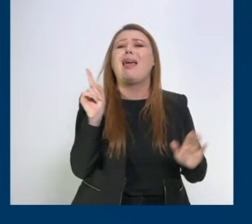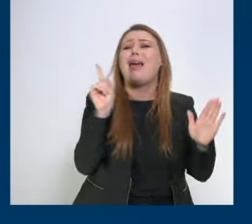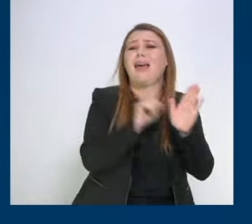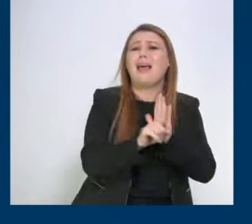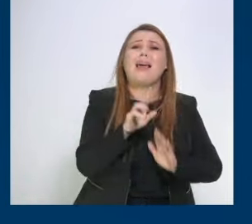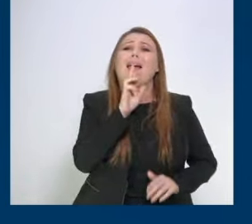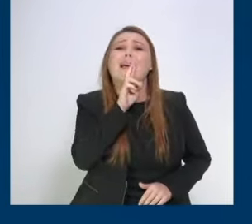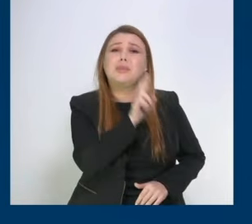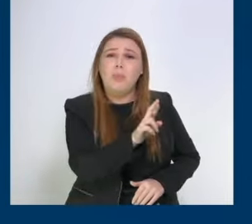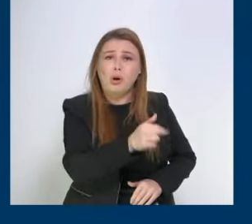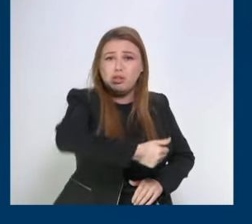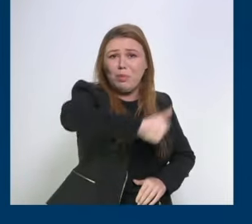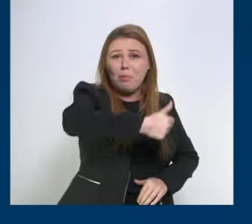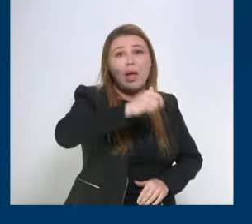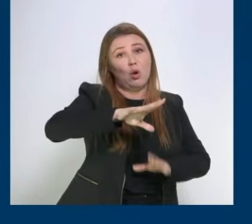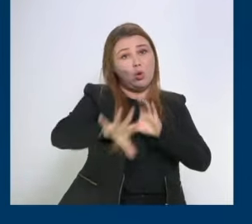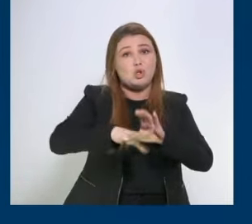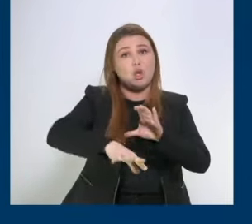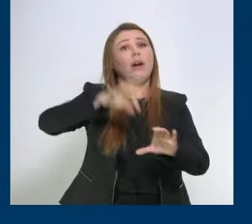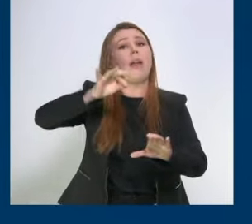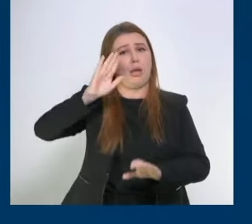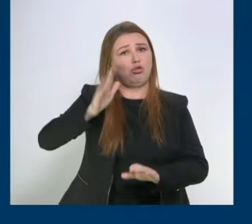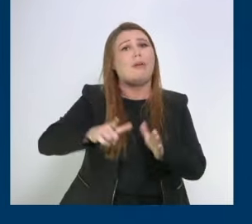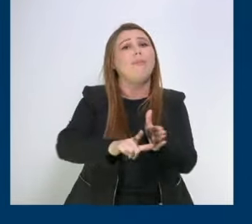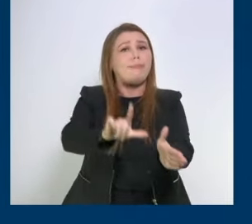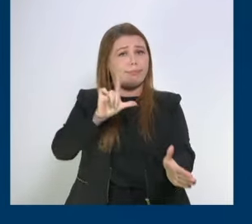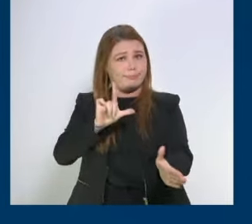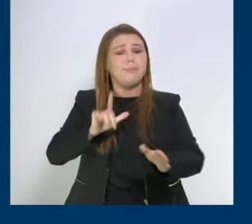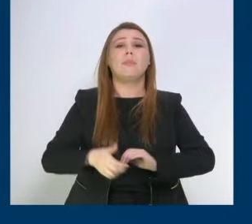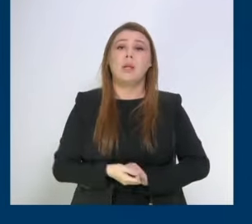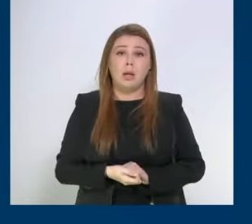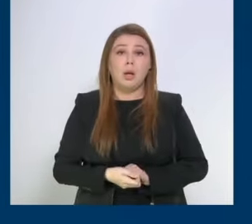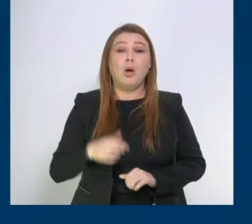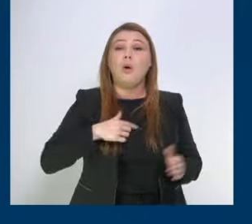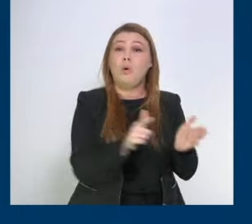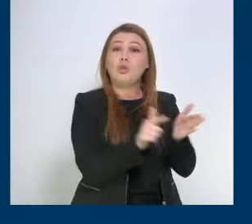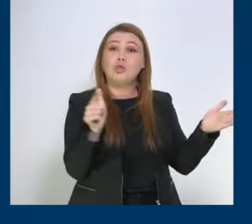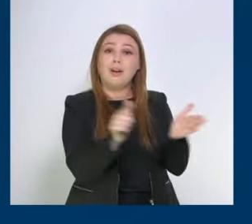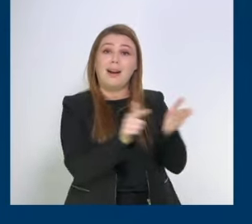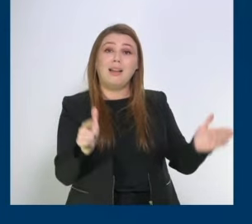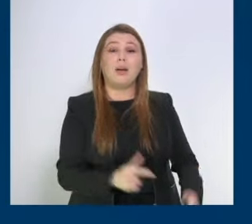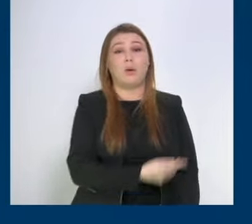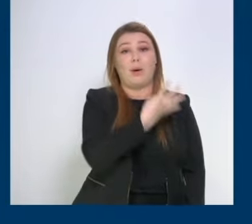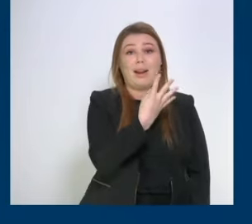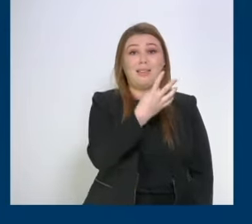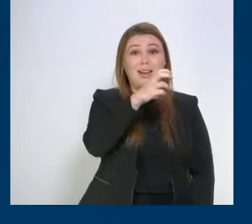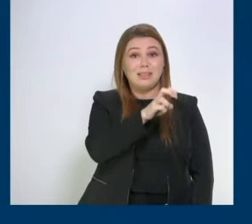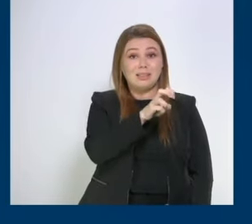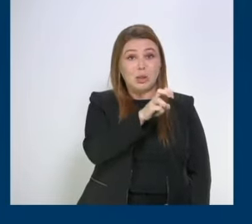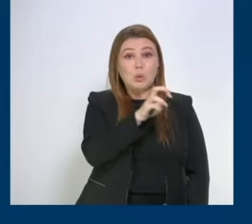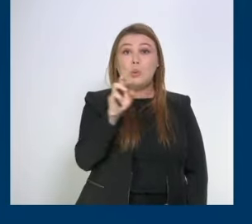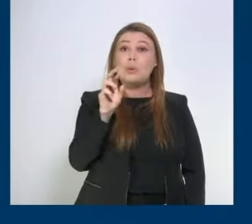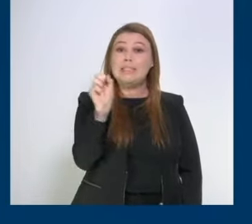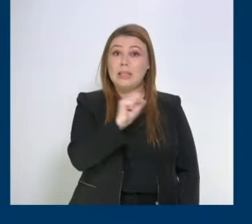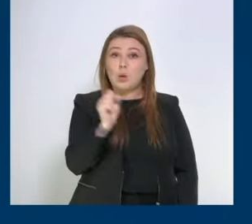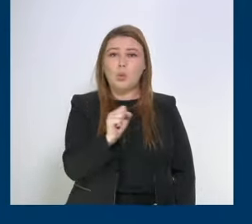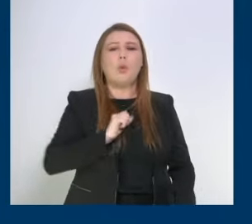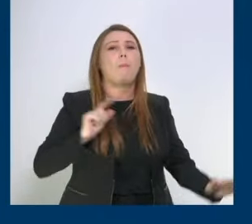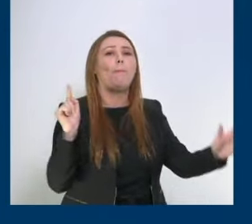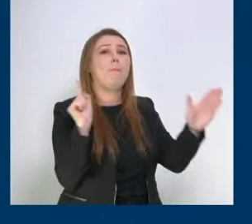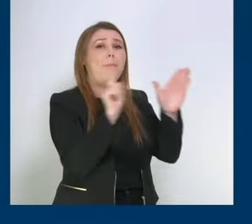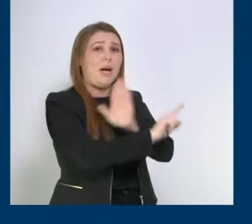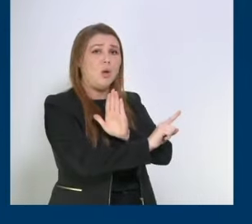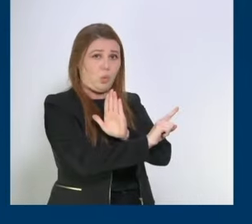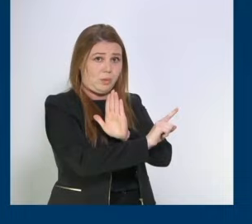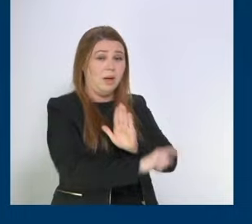foi definida por sorteio, realizado previamente. O jornalista terá 45 segundos para fazer a pergunta ao